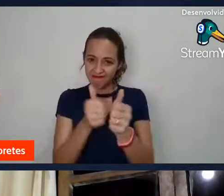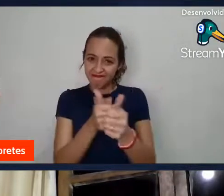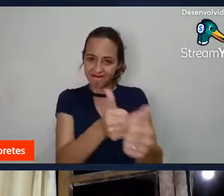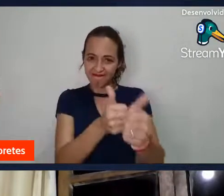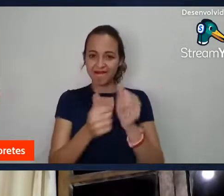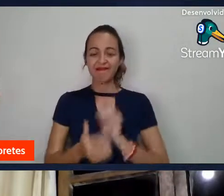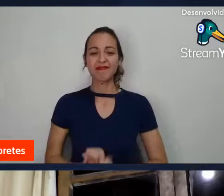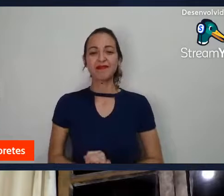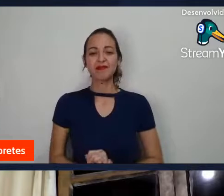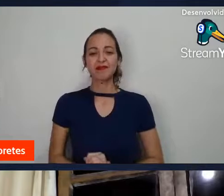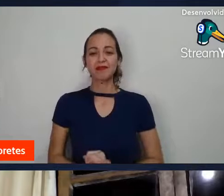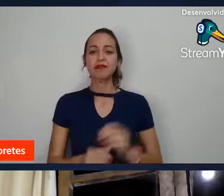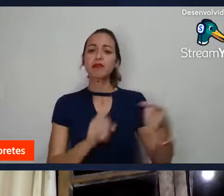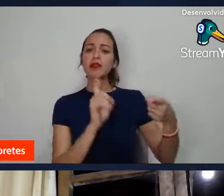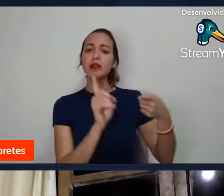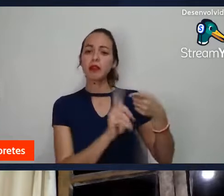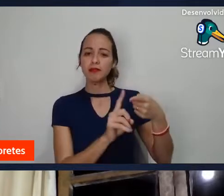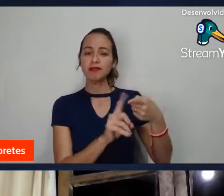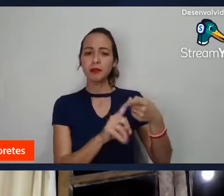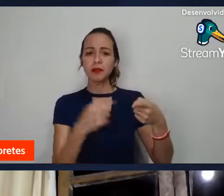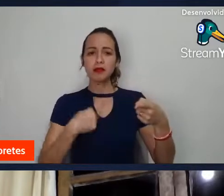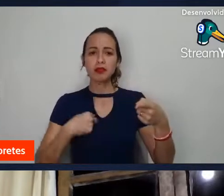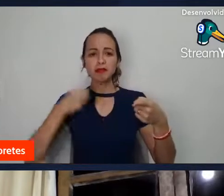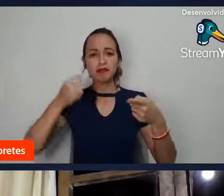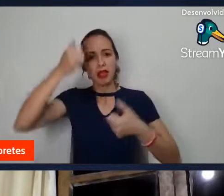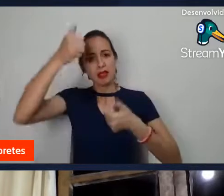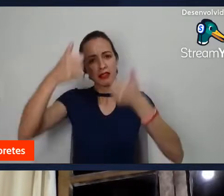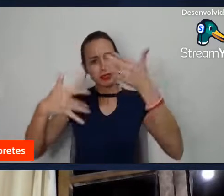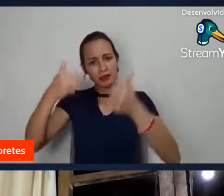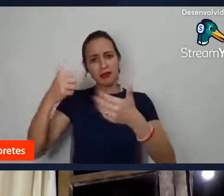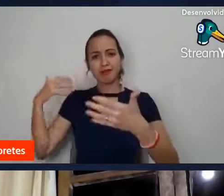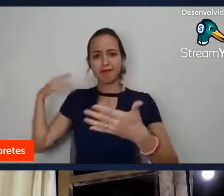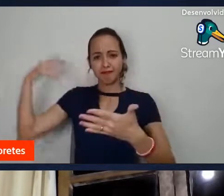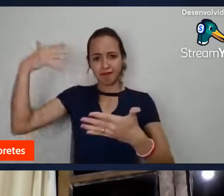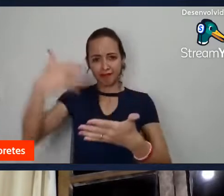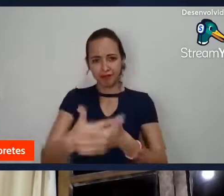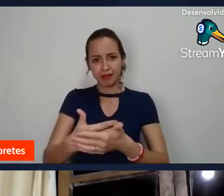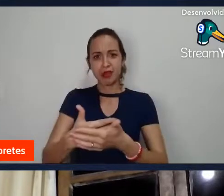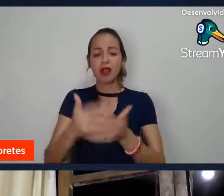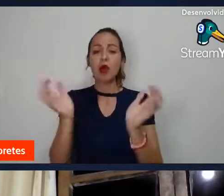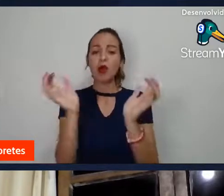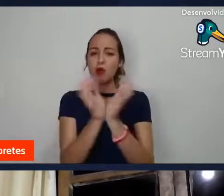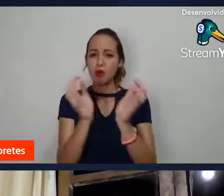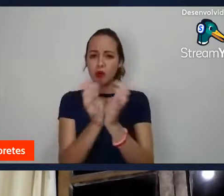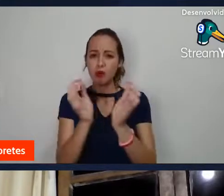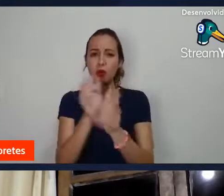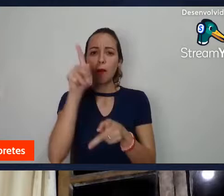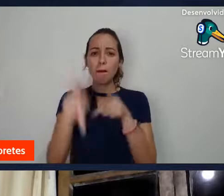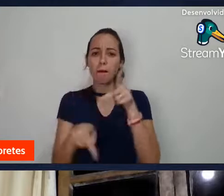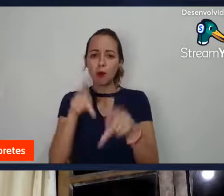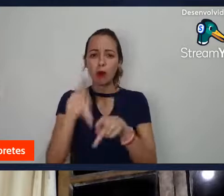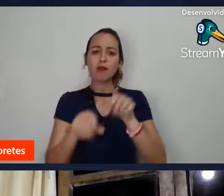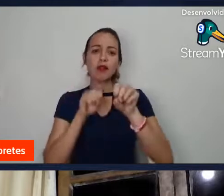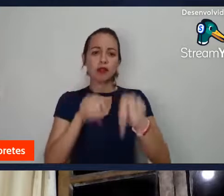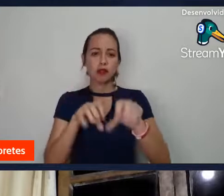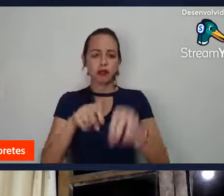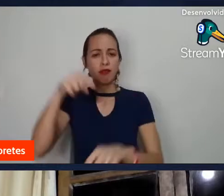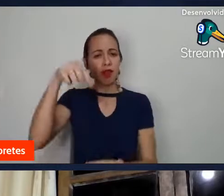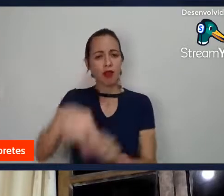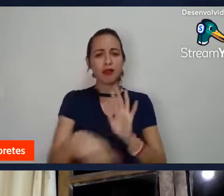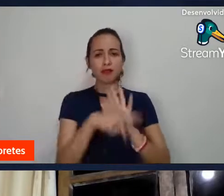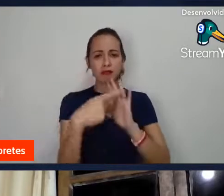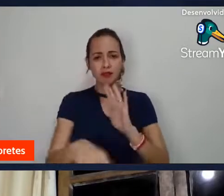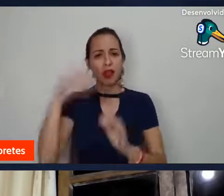primeiro ponto, eu queria só fazer um histórico, né, do Fórum Nacional Popular da Educação, que teve aqui no Espírito Santo